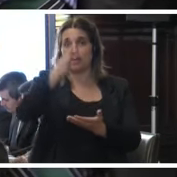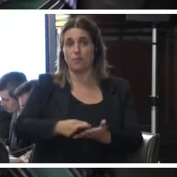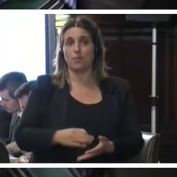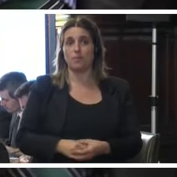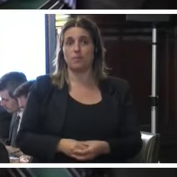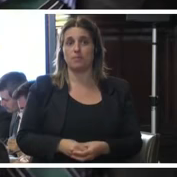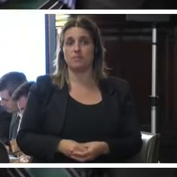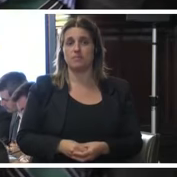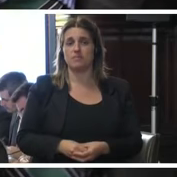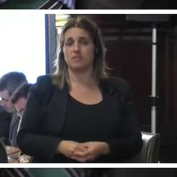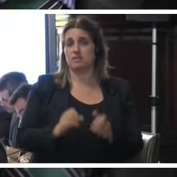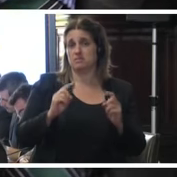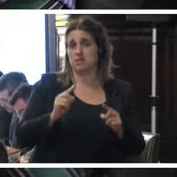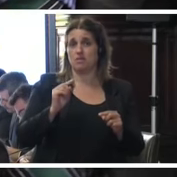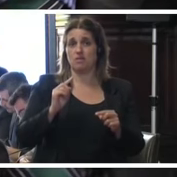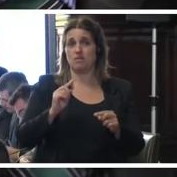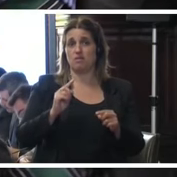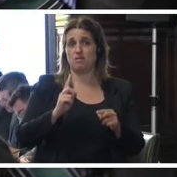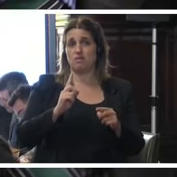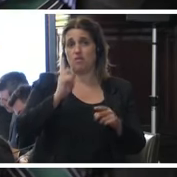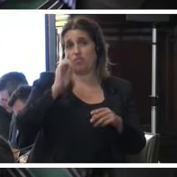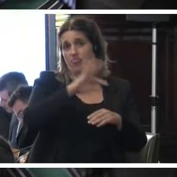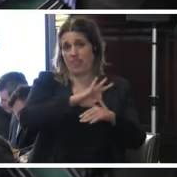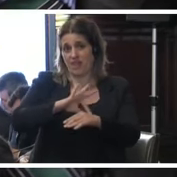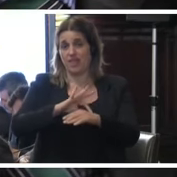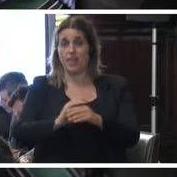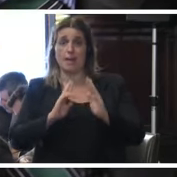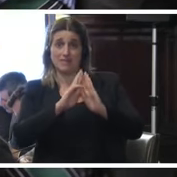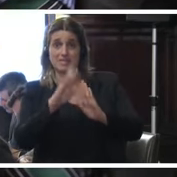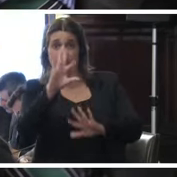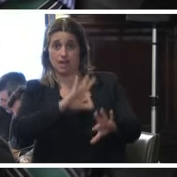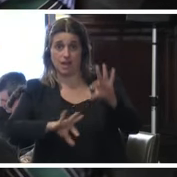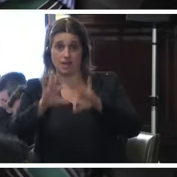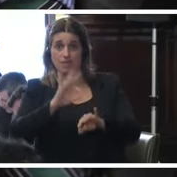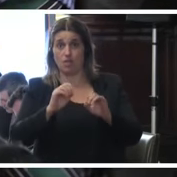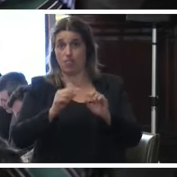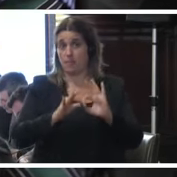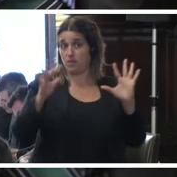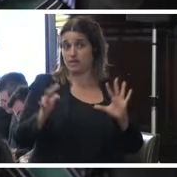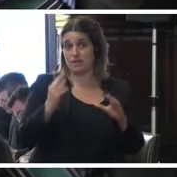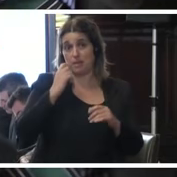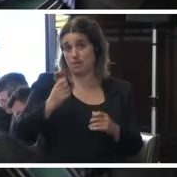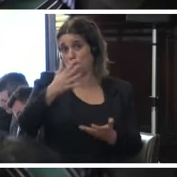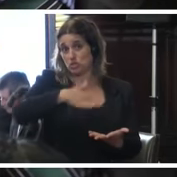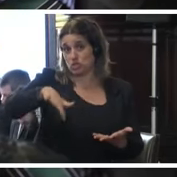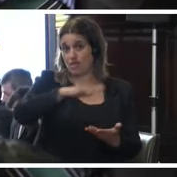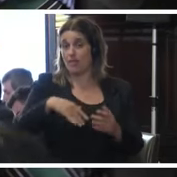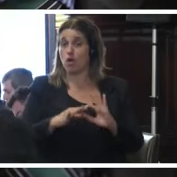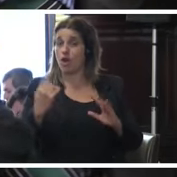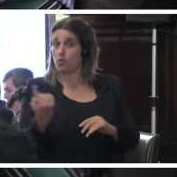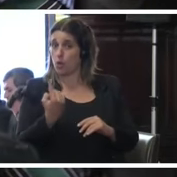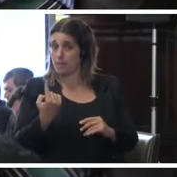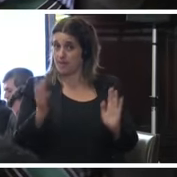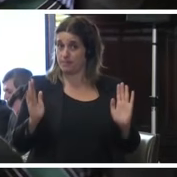por representante escolhido democraticamente pela sociedade civil e dotada de autonomia e independência. Pugnam, ademais, que